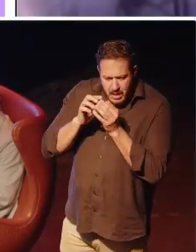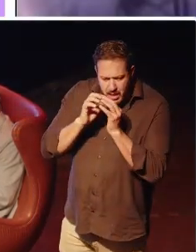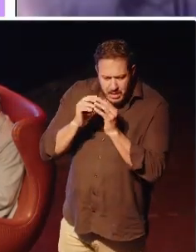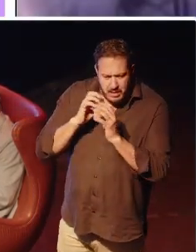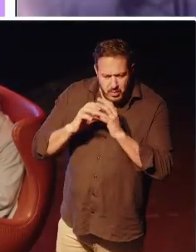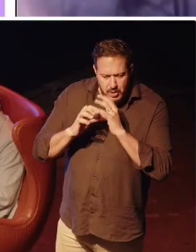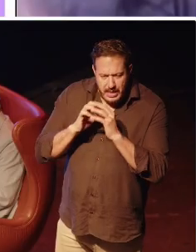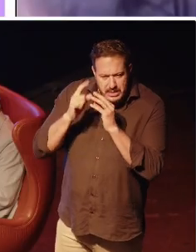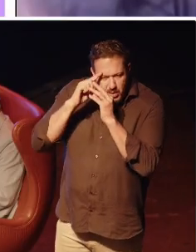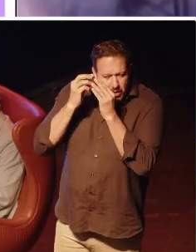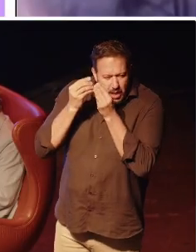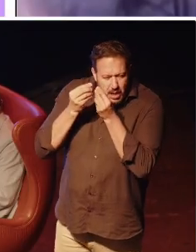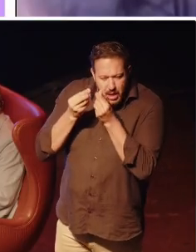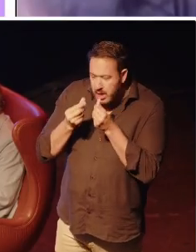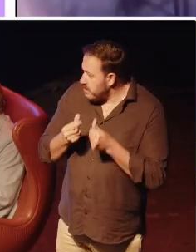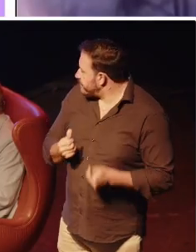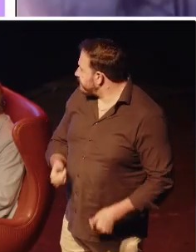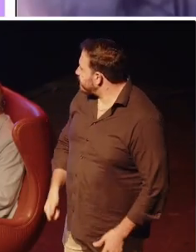comunicações.